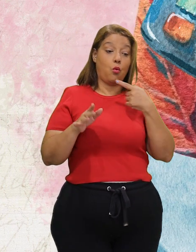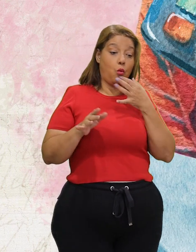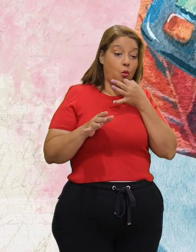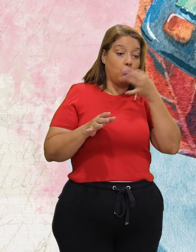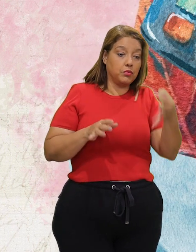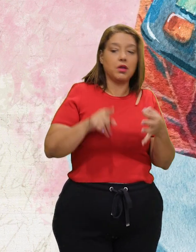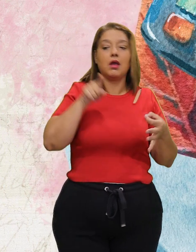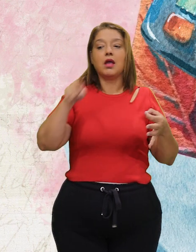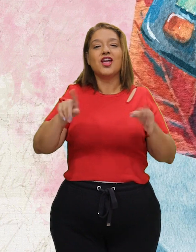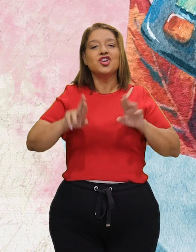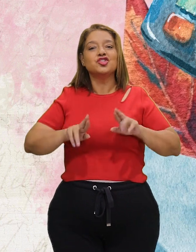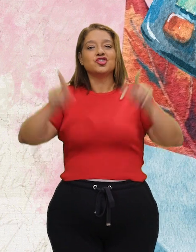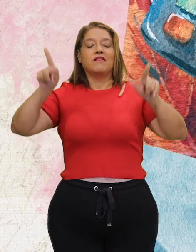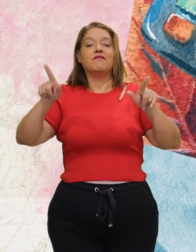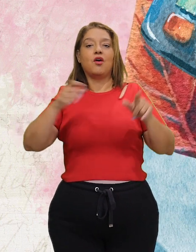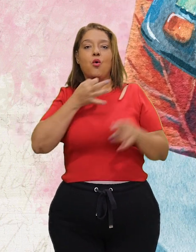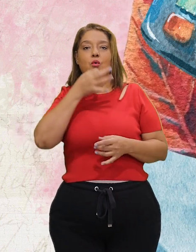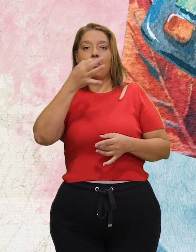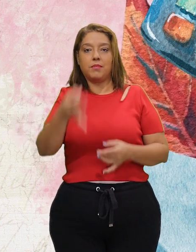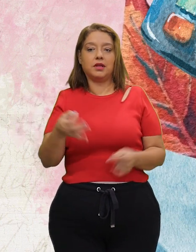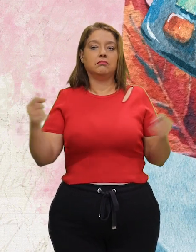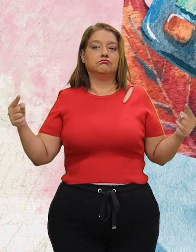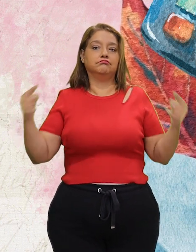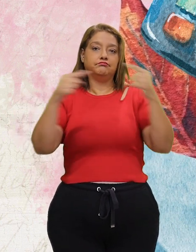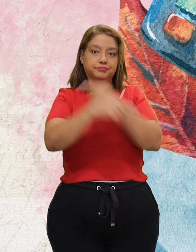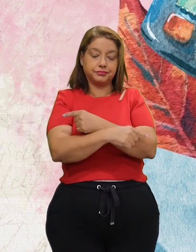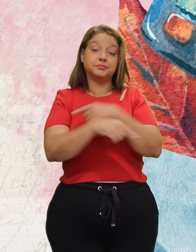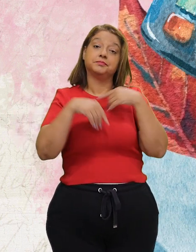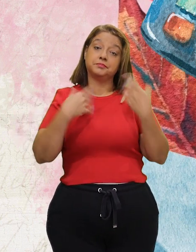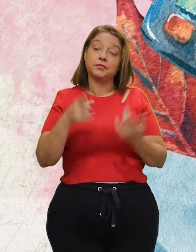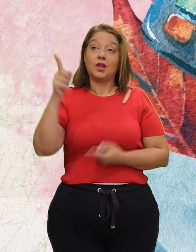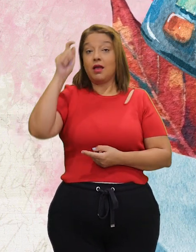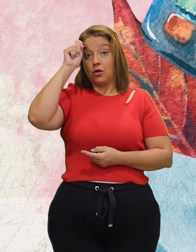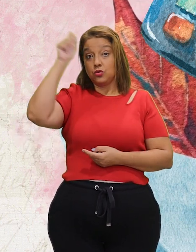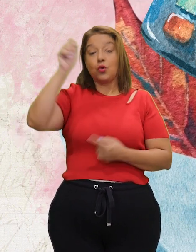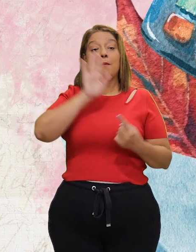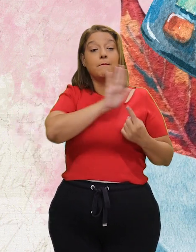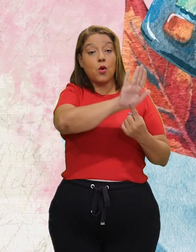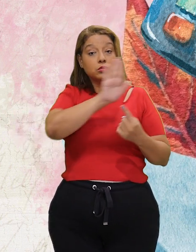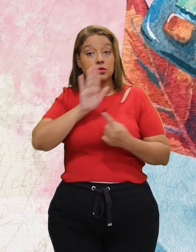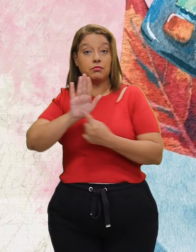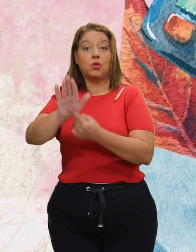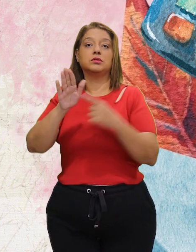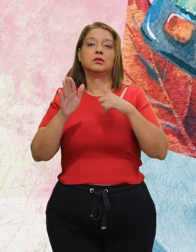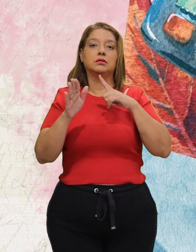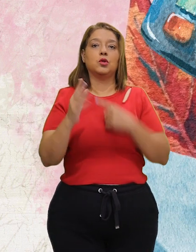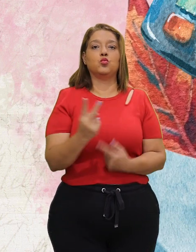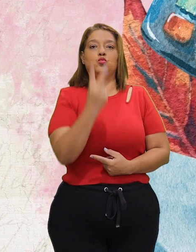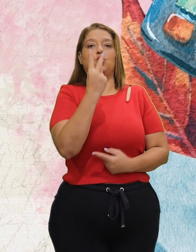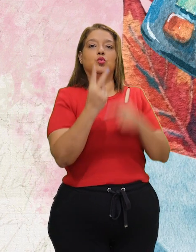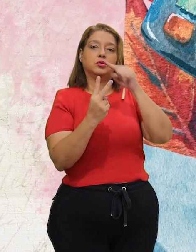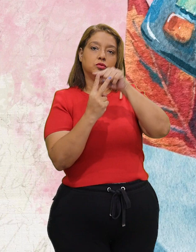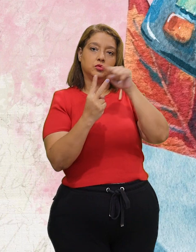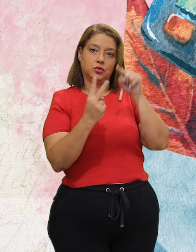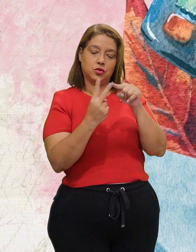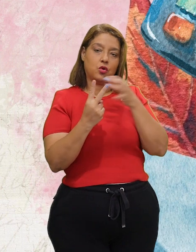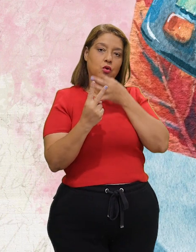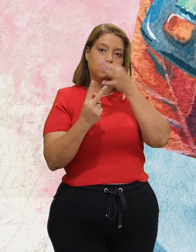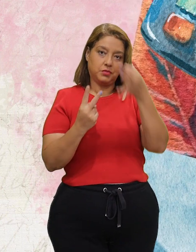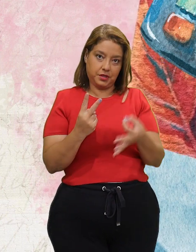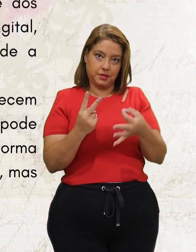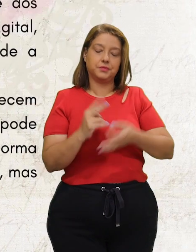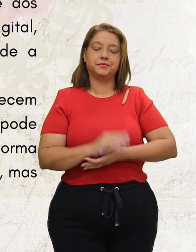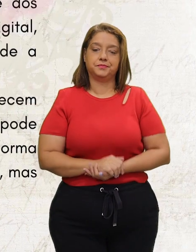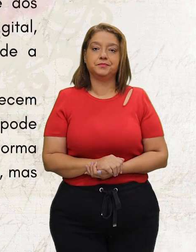Isso mostra que o autor considerou diferentes perspectivas antes de reafirmar a sua opinião.